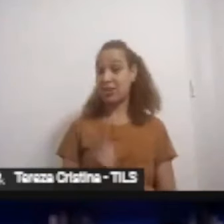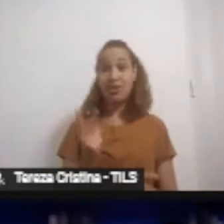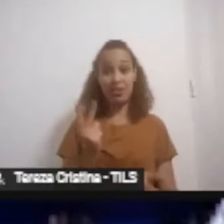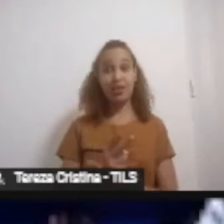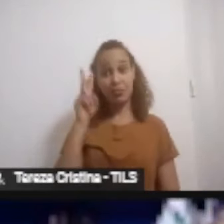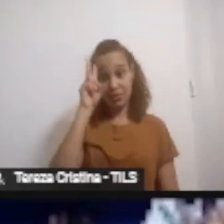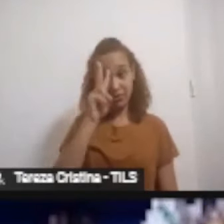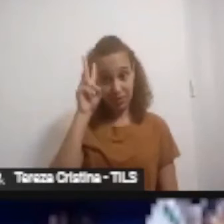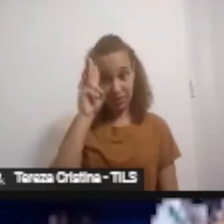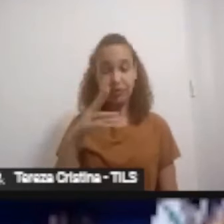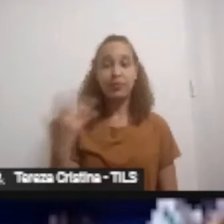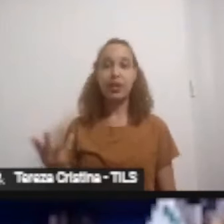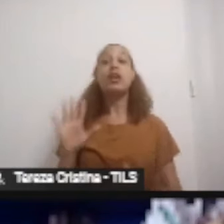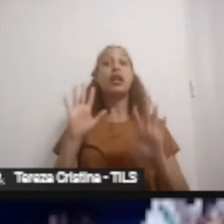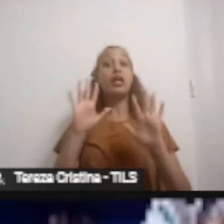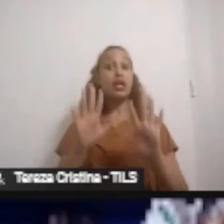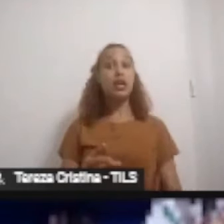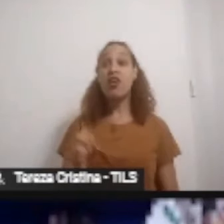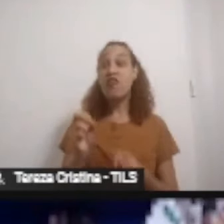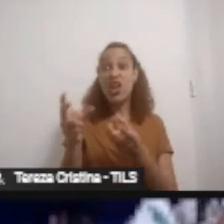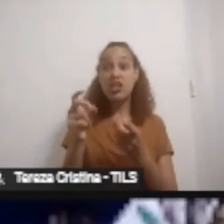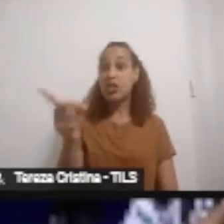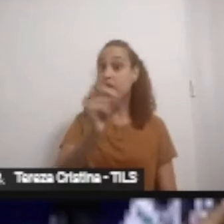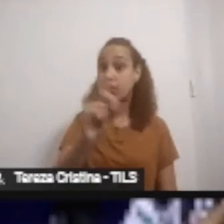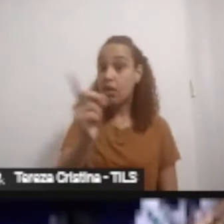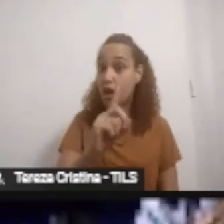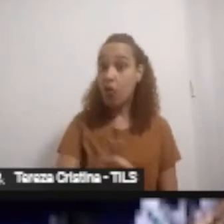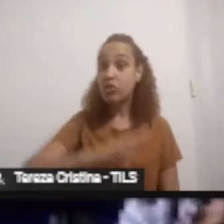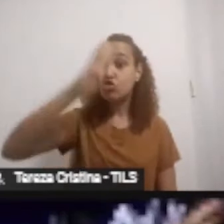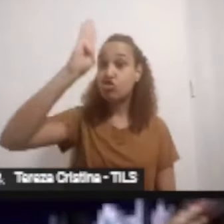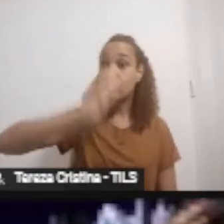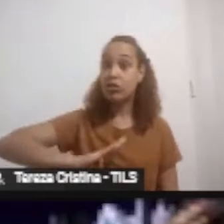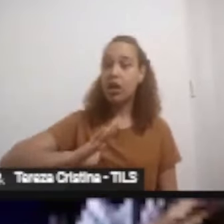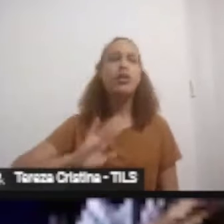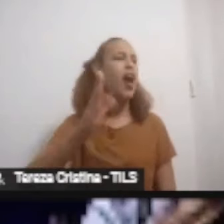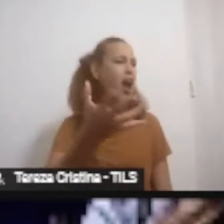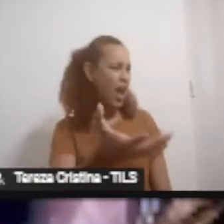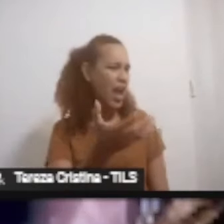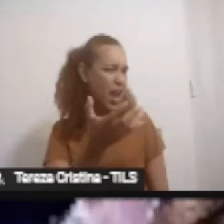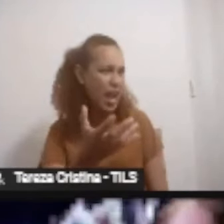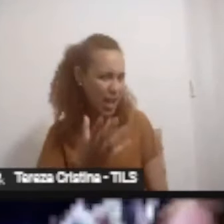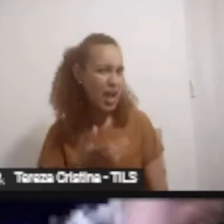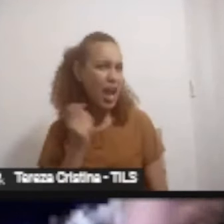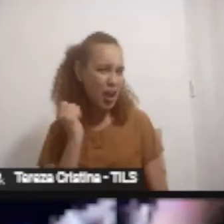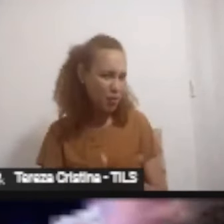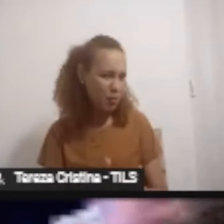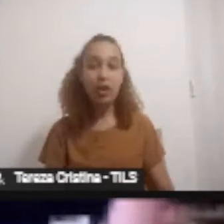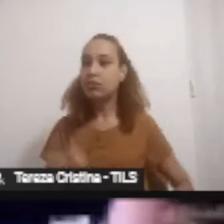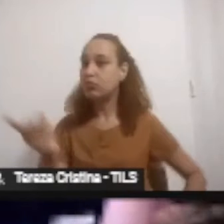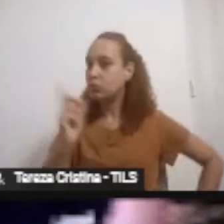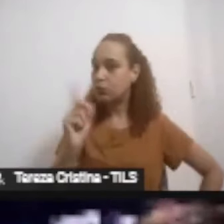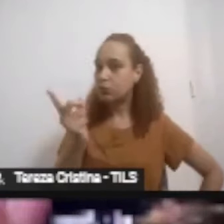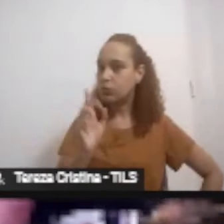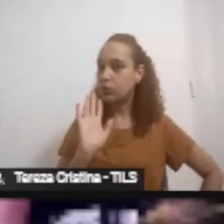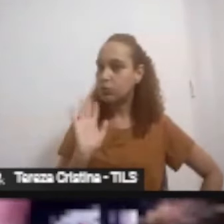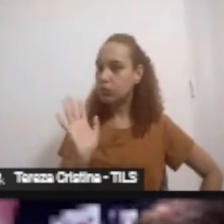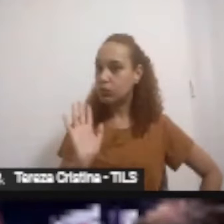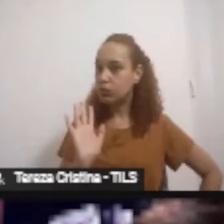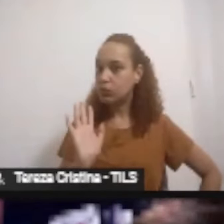ser distribuição gratuita, não deve ser vendido. Se falar assim, ah, quer comprar a fitinha da proteção? Não é para vender, é